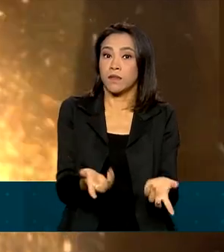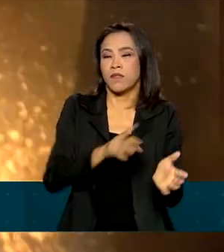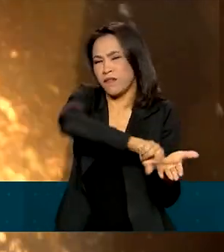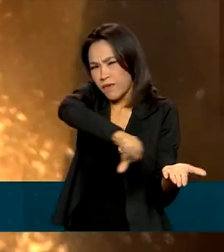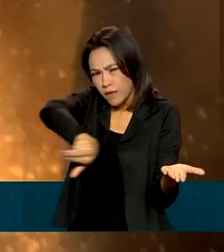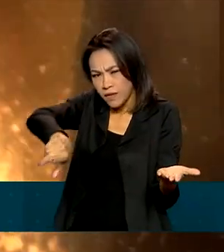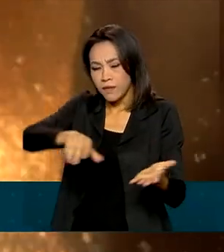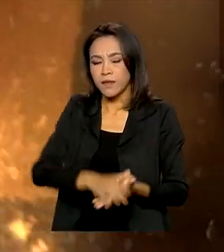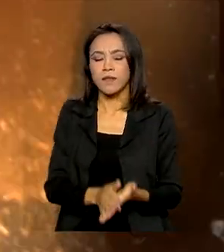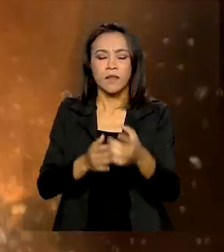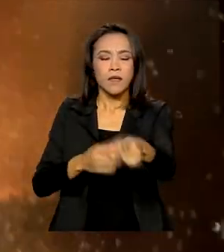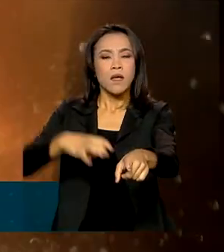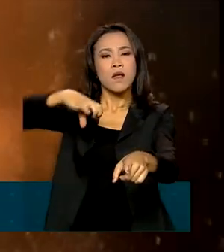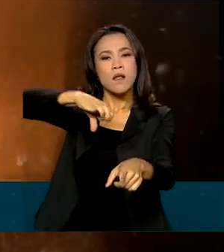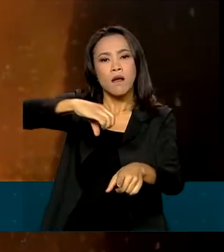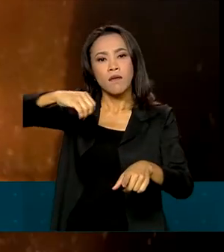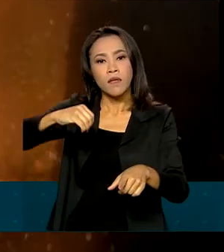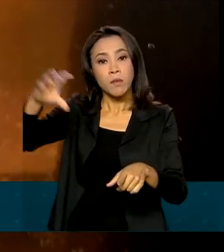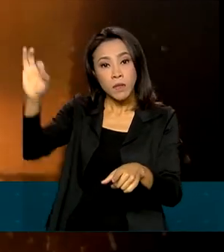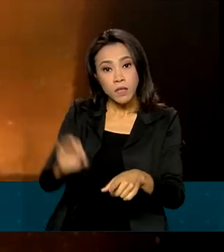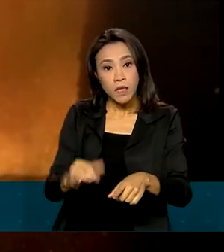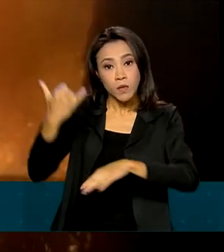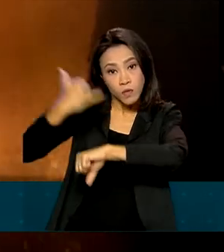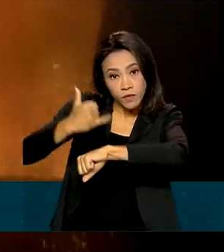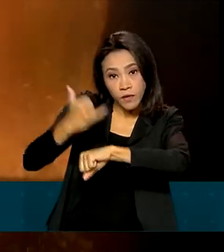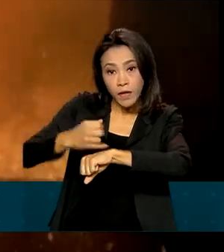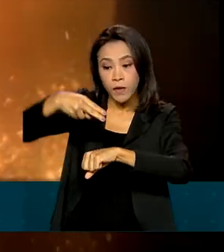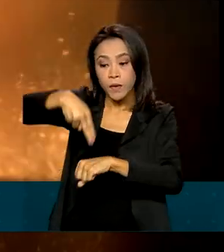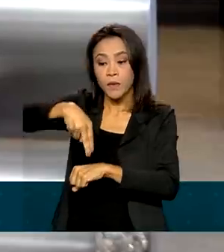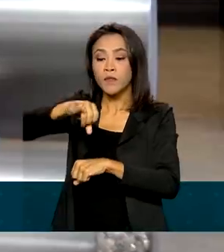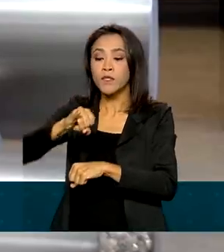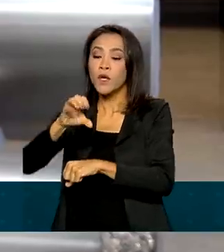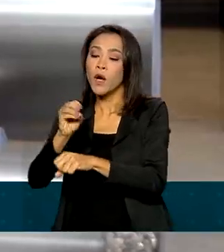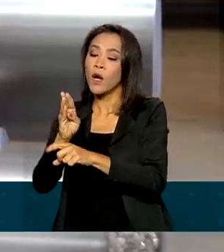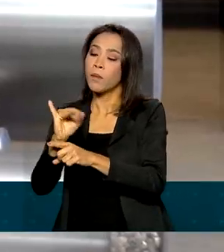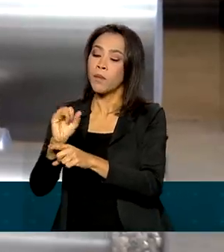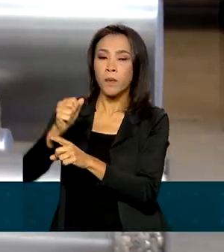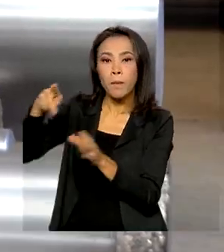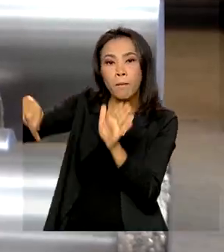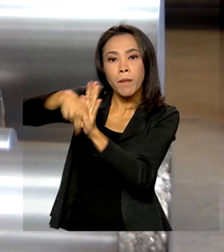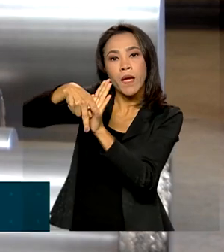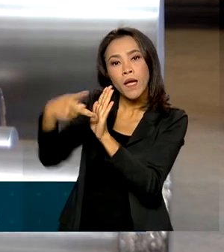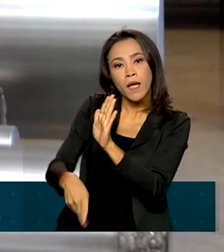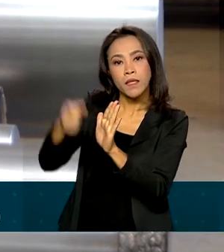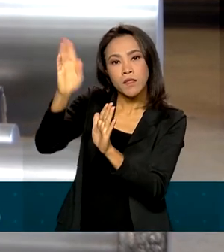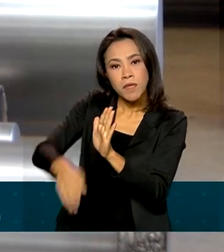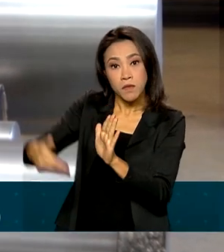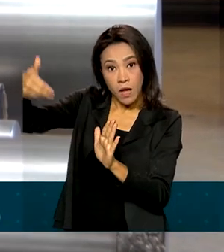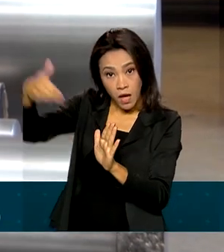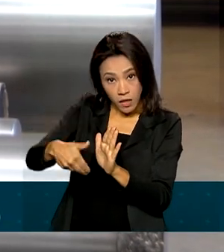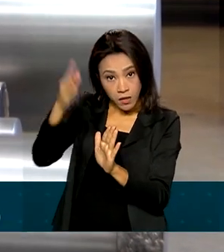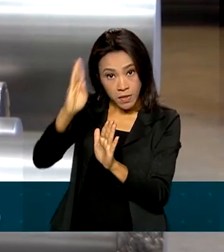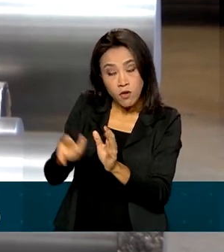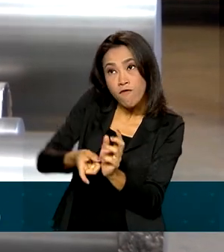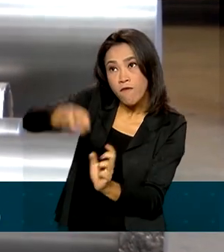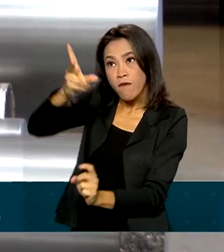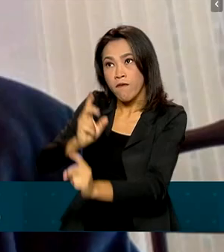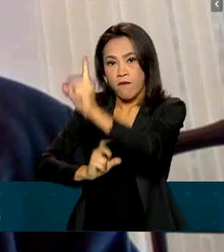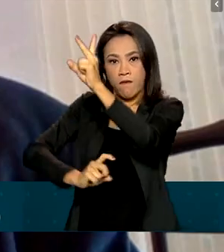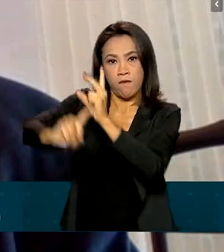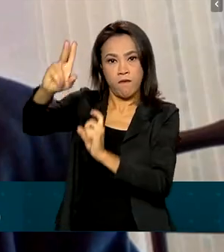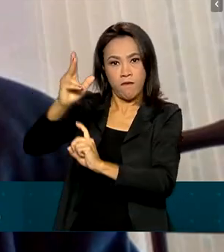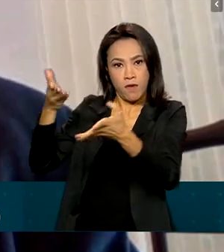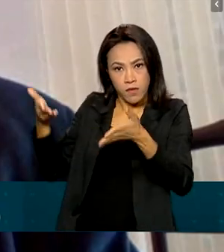90% da produção do nióbio é brasileira. O país também é o maior exportador do produto bruto.